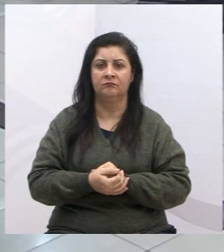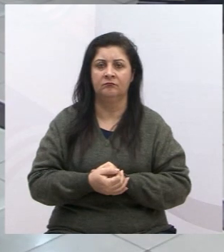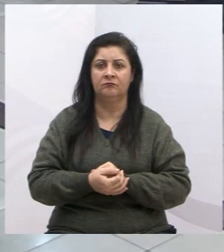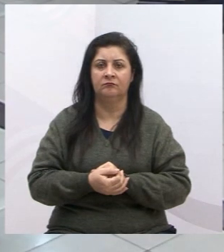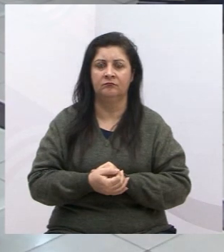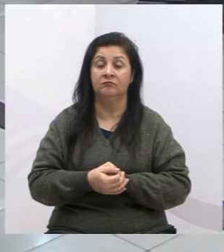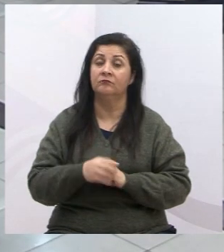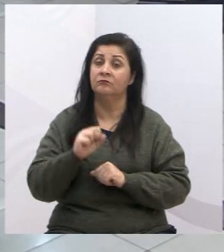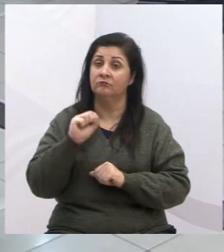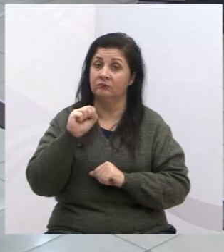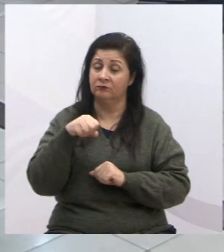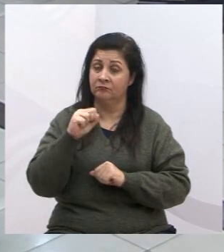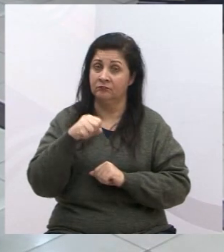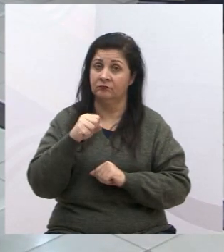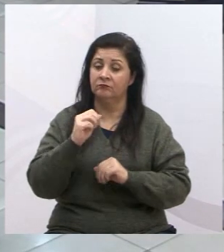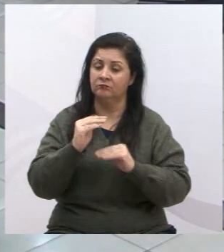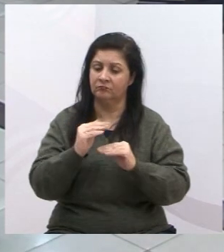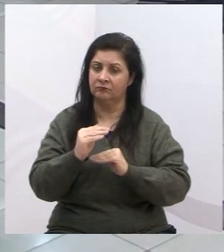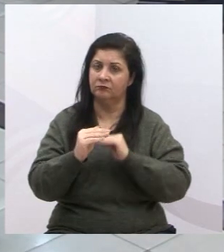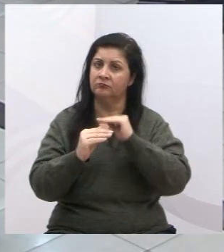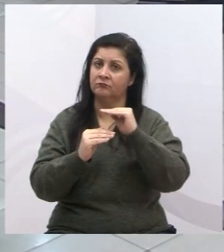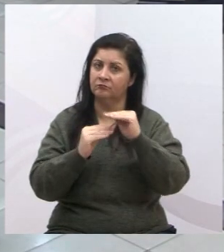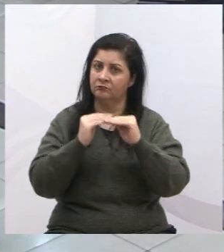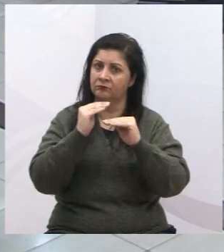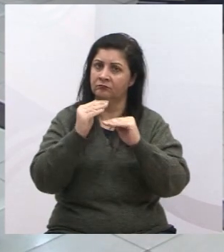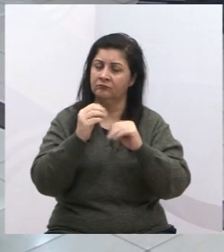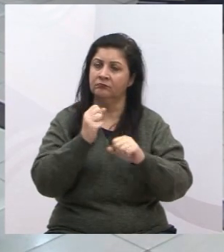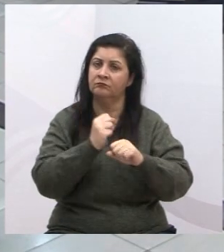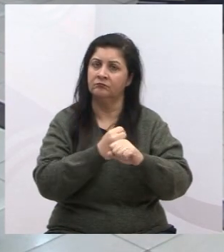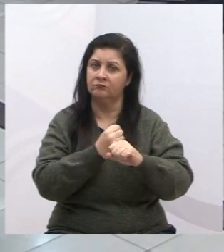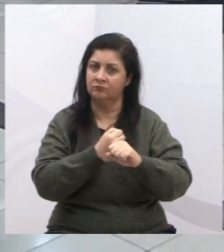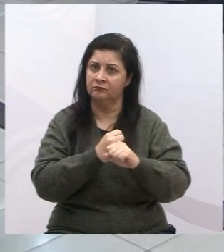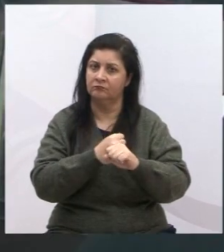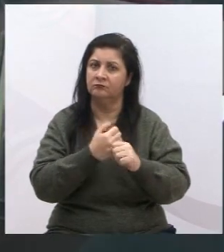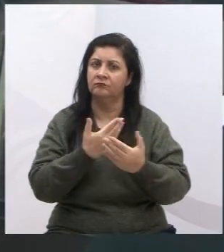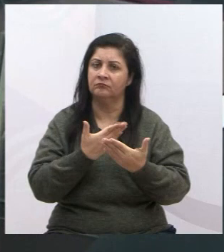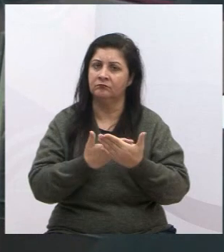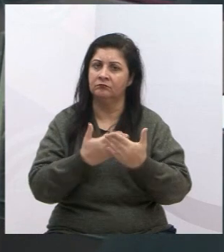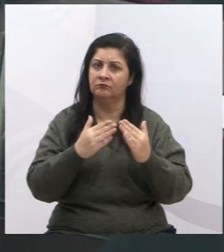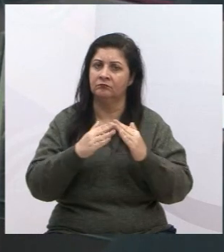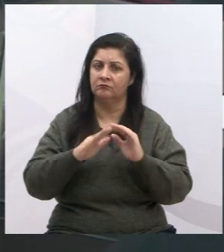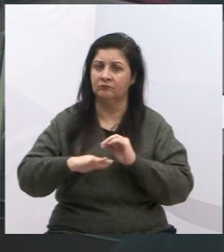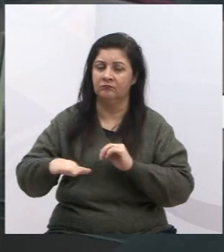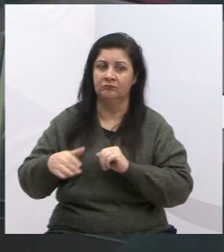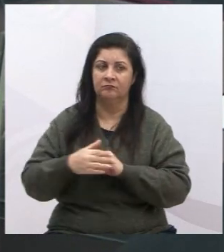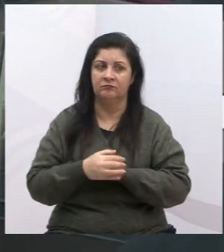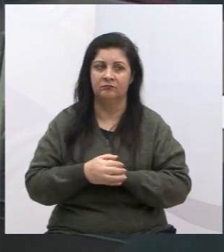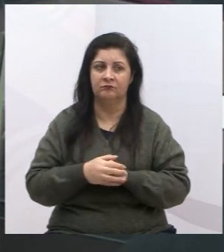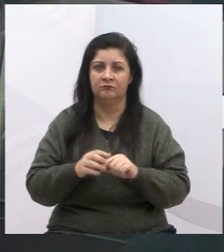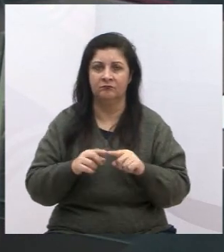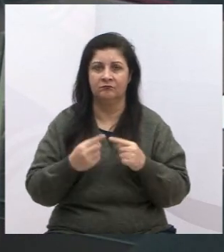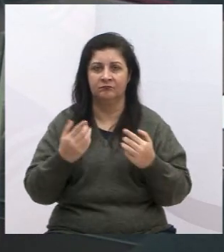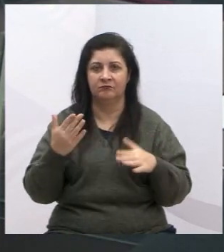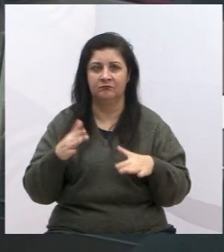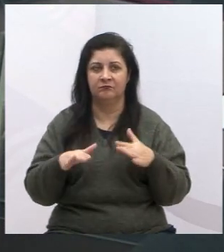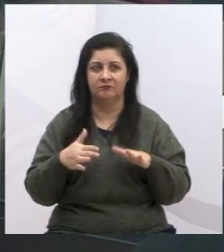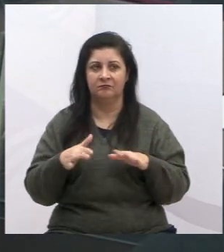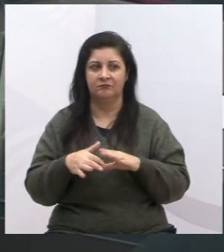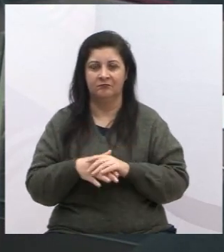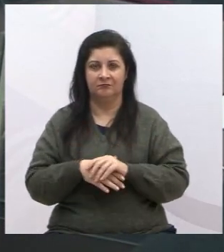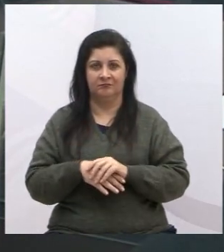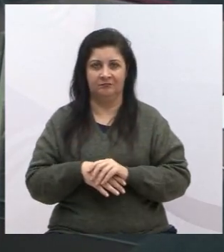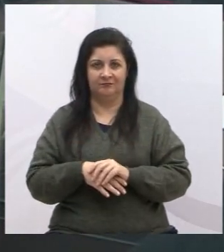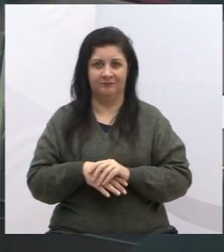nós evoluímos na questão de construção de creches. Mas, às vezes, Valmir, até minha esposa brinca, nossa, é